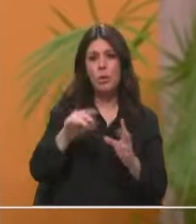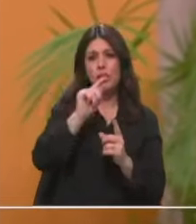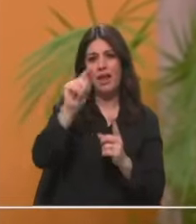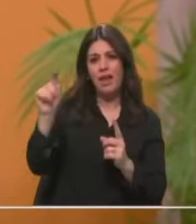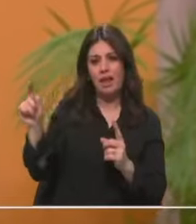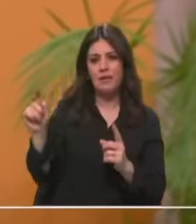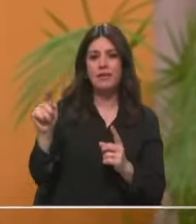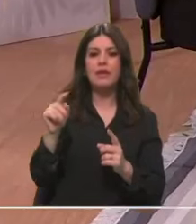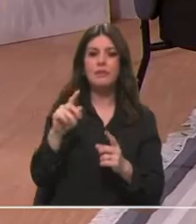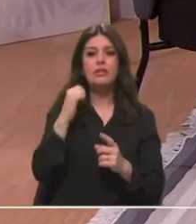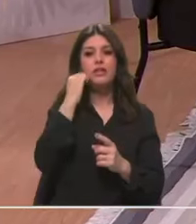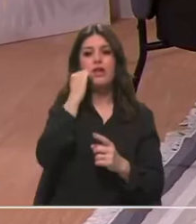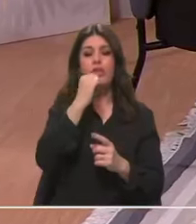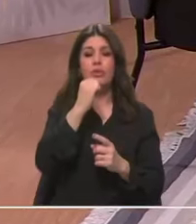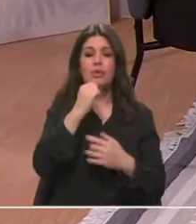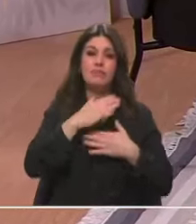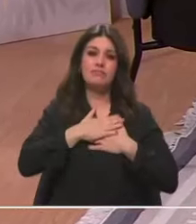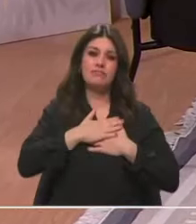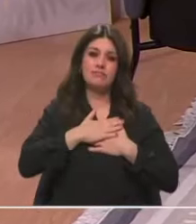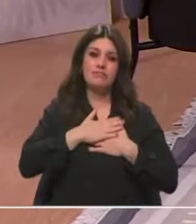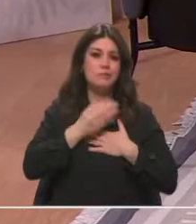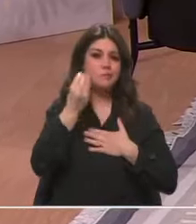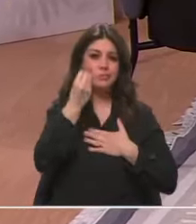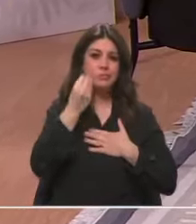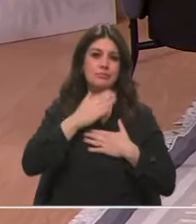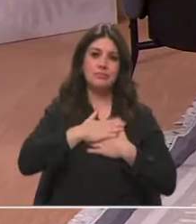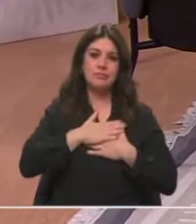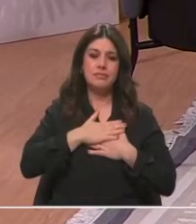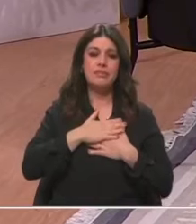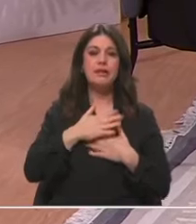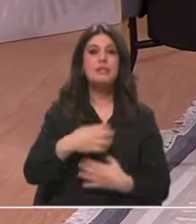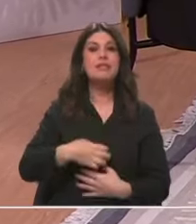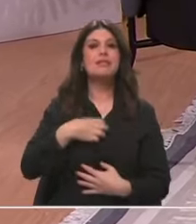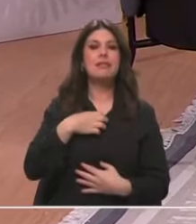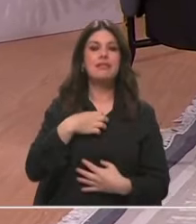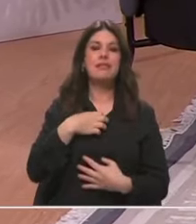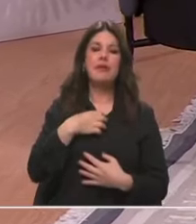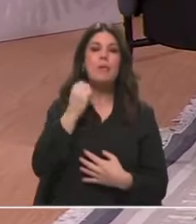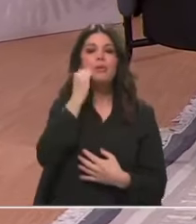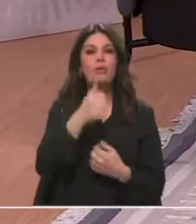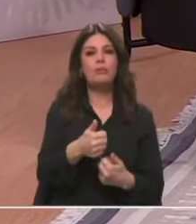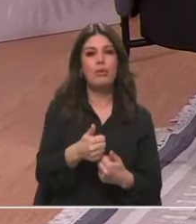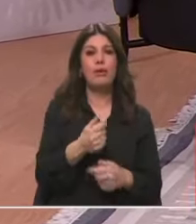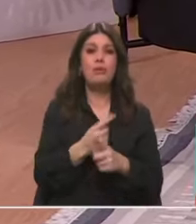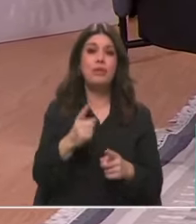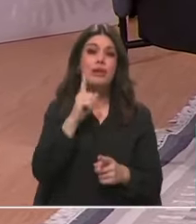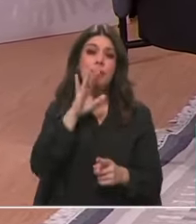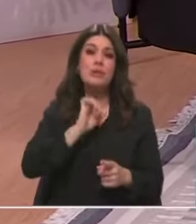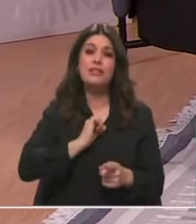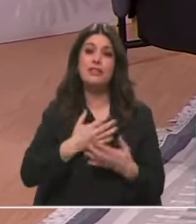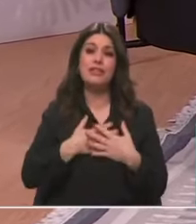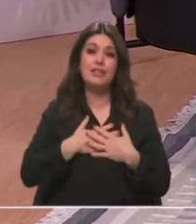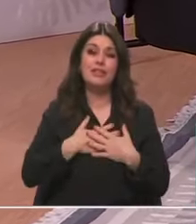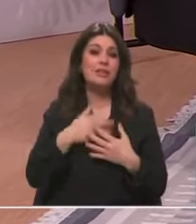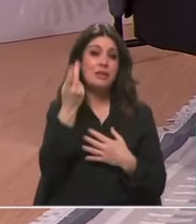vive-se com esta dor e e faz parte de nós é uma dor que que é boa de sentir porque nós precisamos de sentir porque são as nossas filhas que vão ser sempre